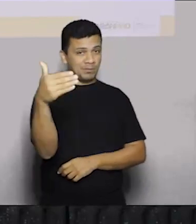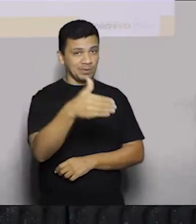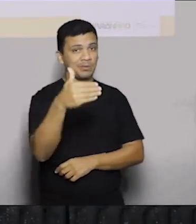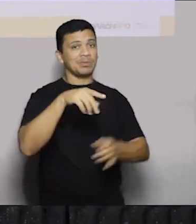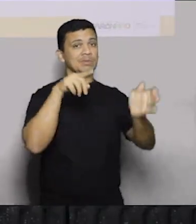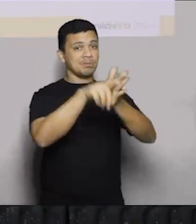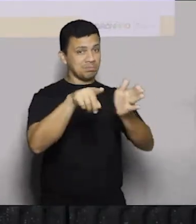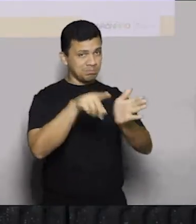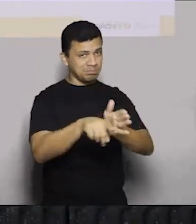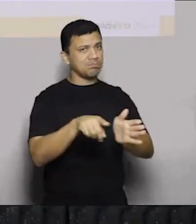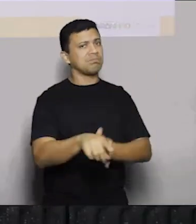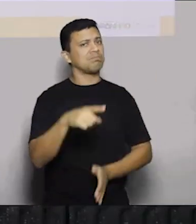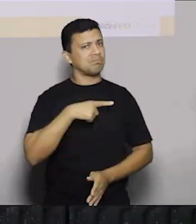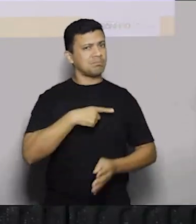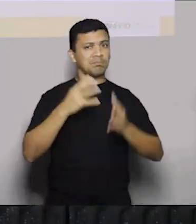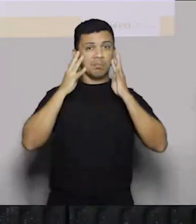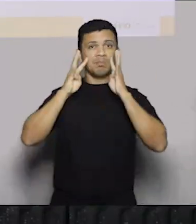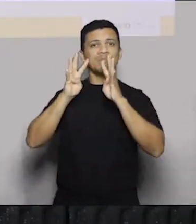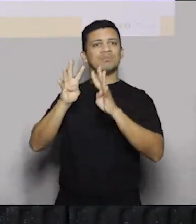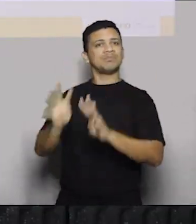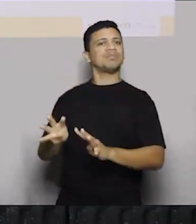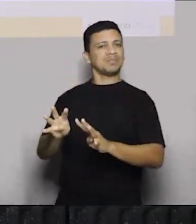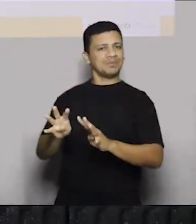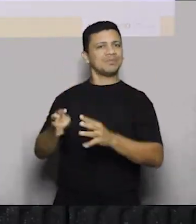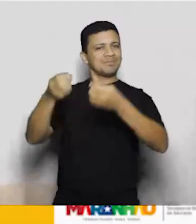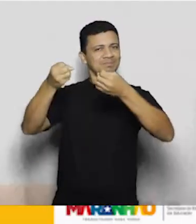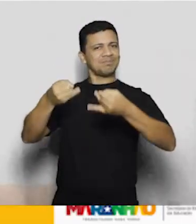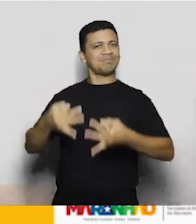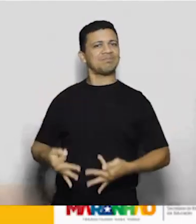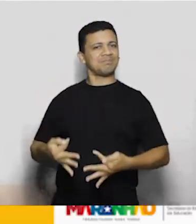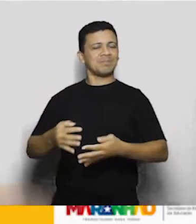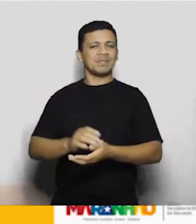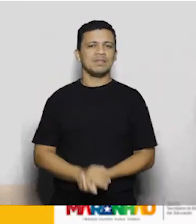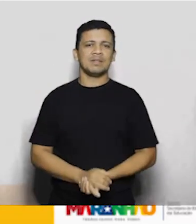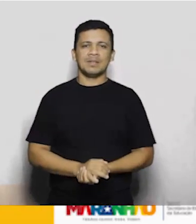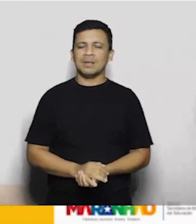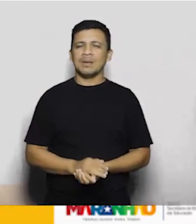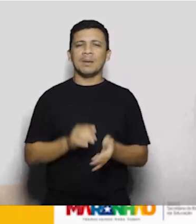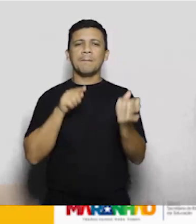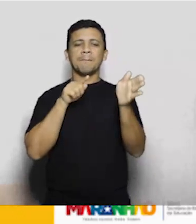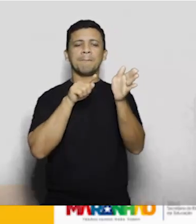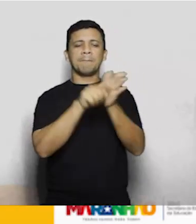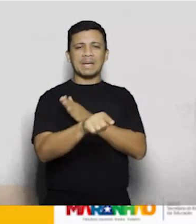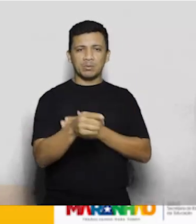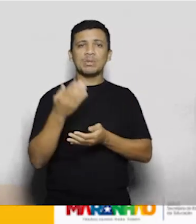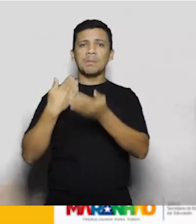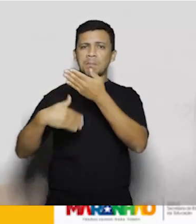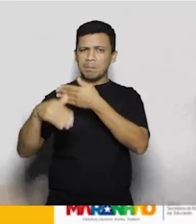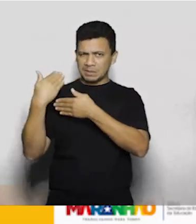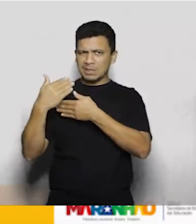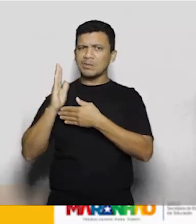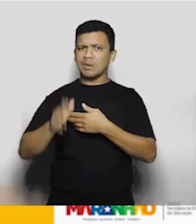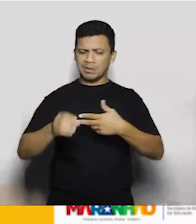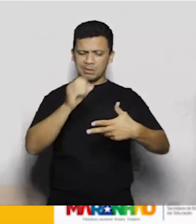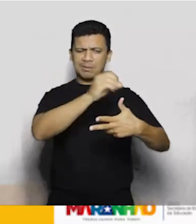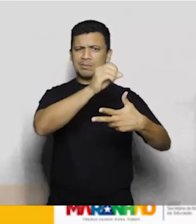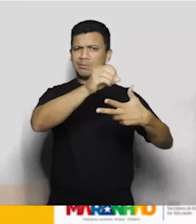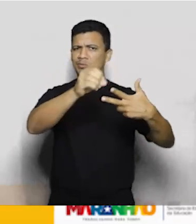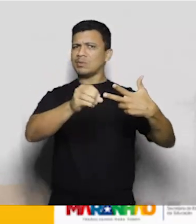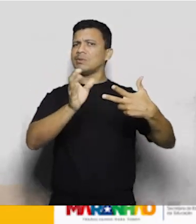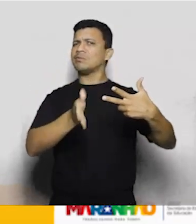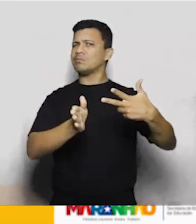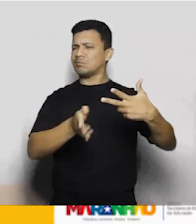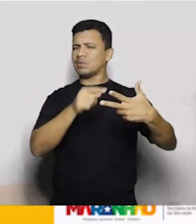Então preste atenção para você não perder nada dessa explicação. E a gente começa essa questão, que já foi questão do Enem, com um